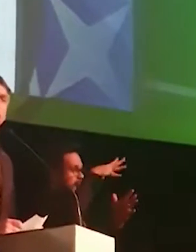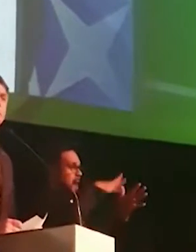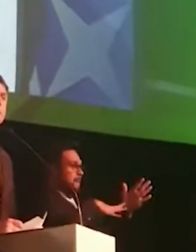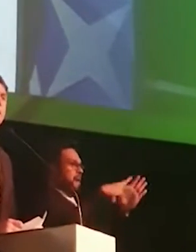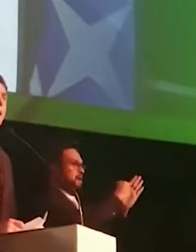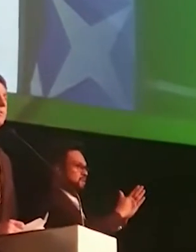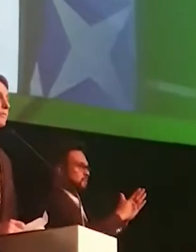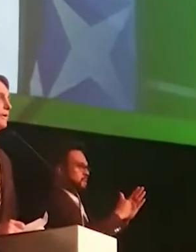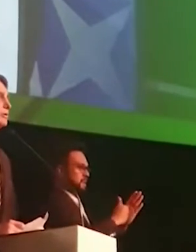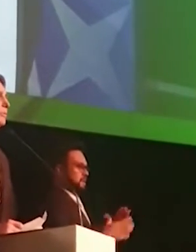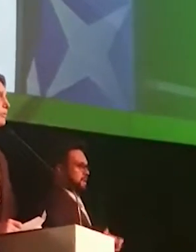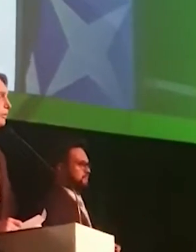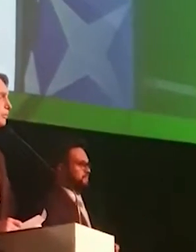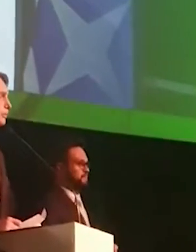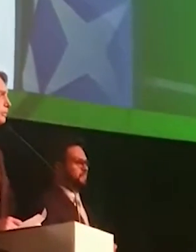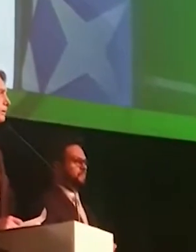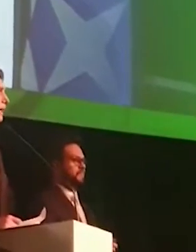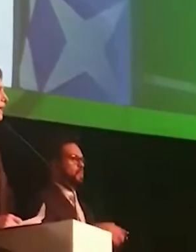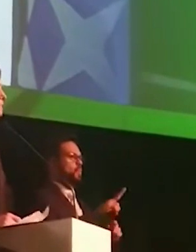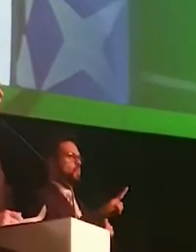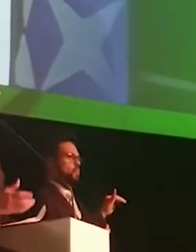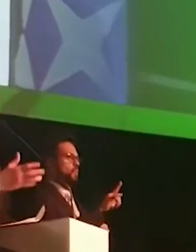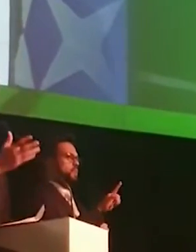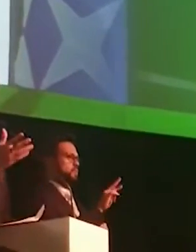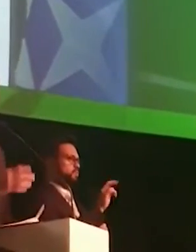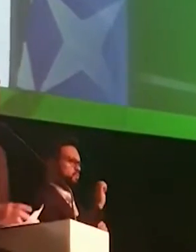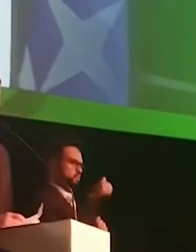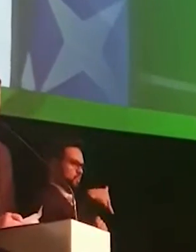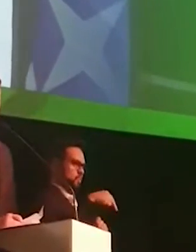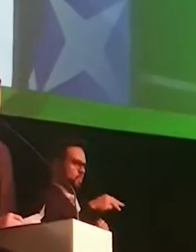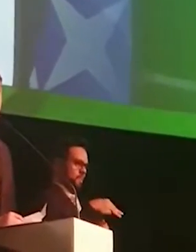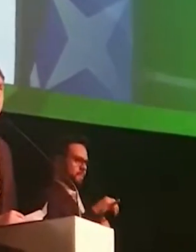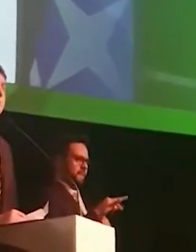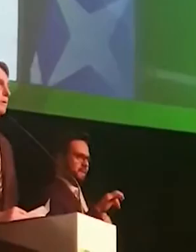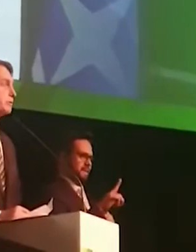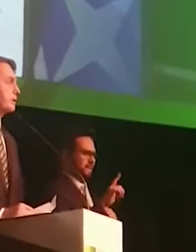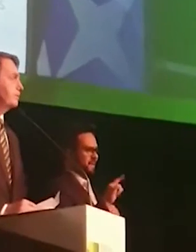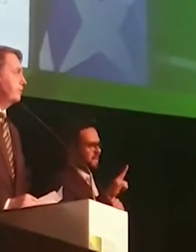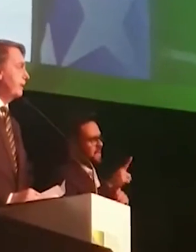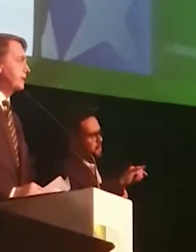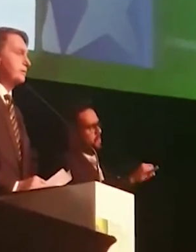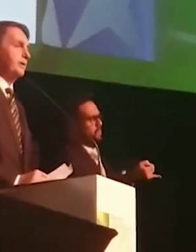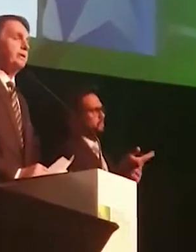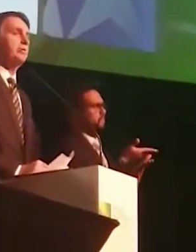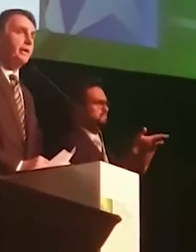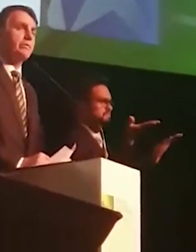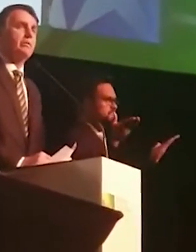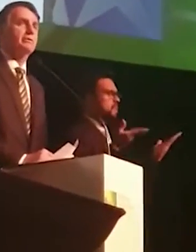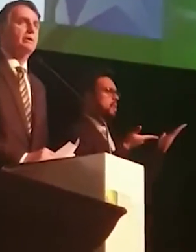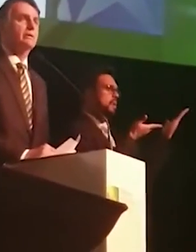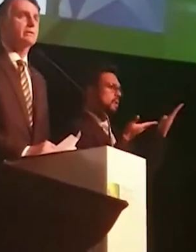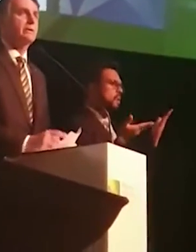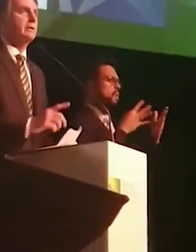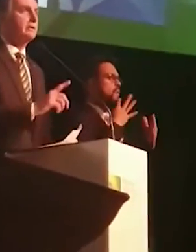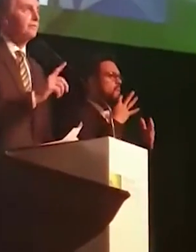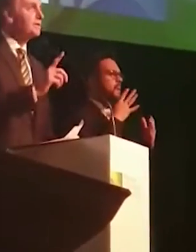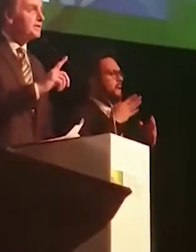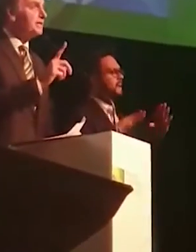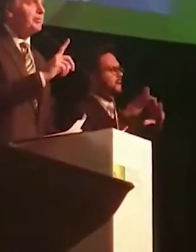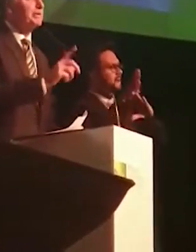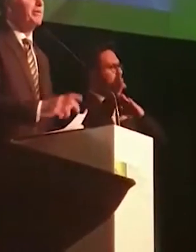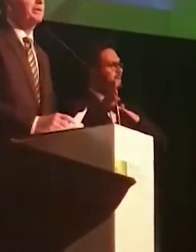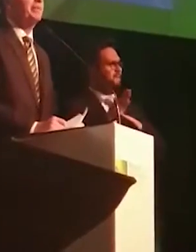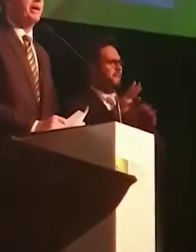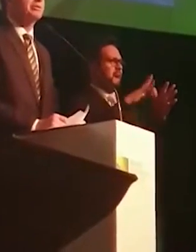Miranda, aproveita a oportunidade para convidar as pessoas de fora que estão aqui, que conheçam a Amazônia.